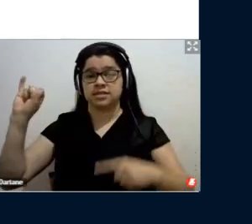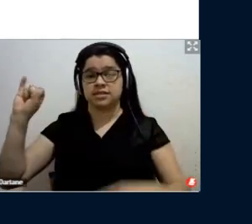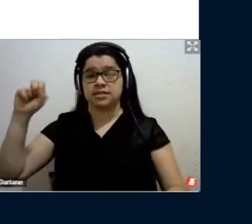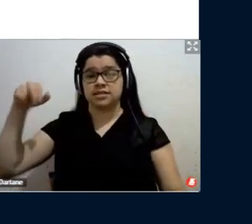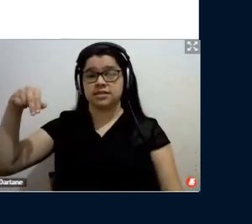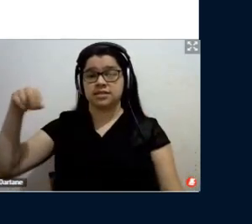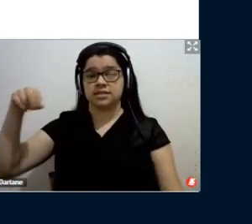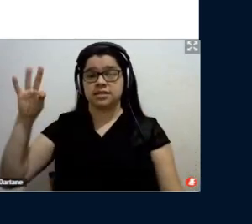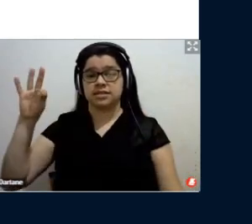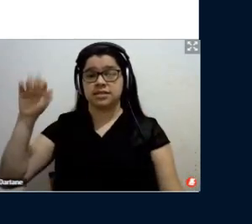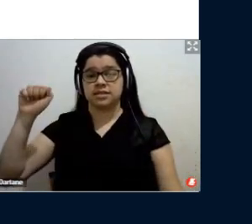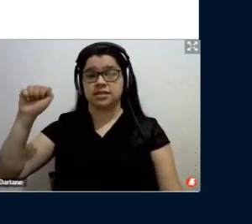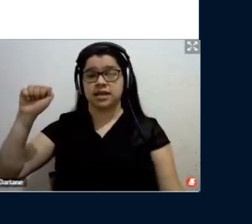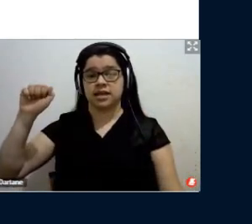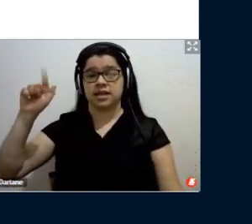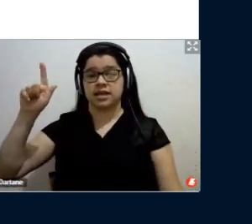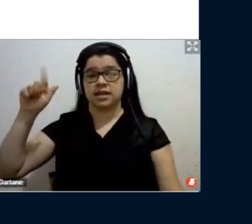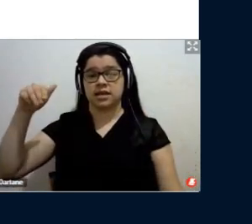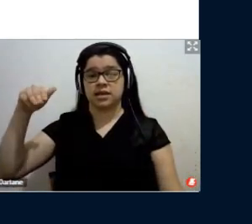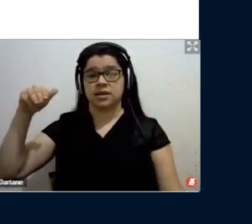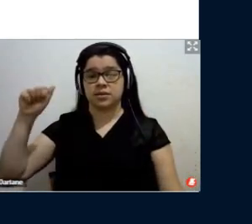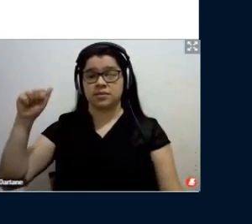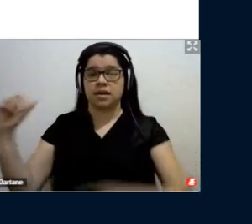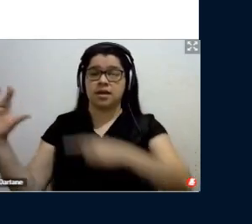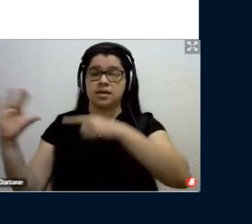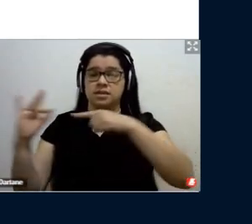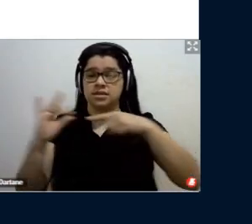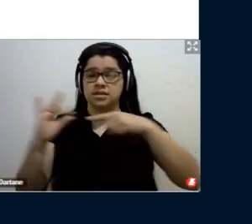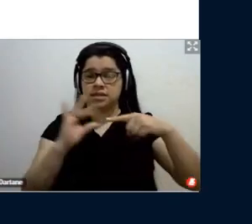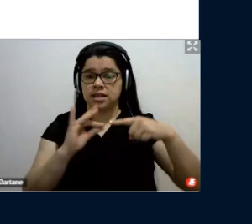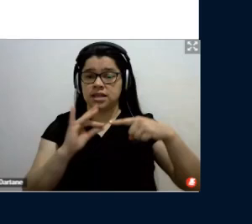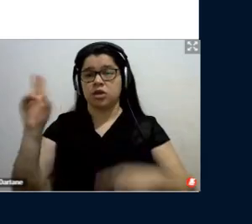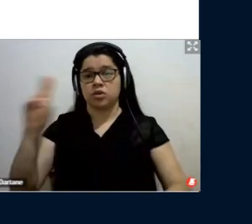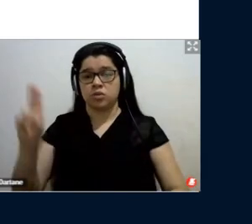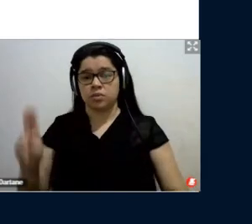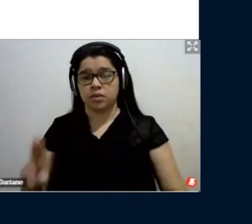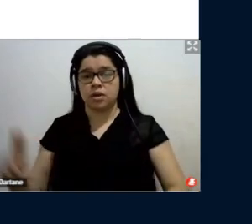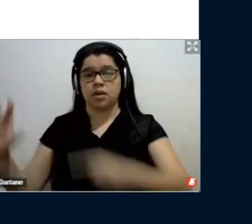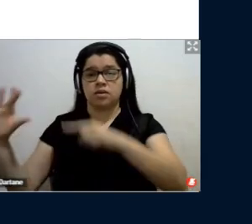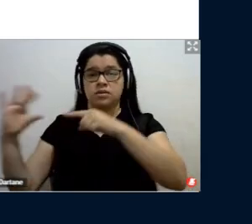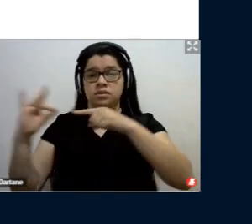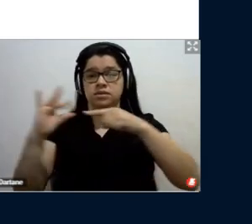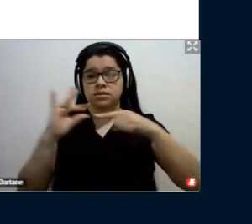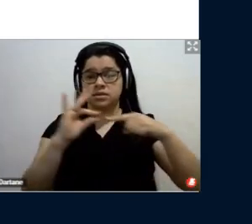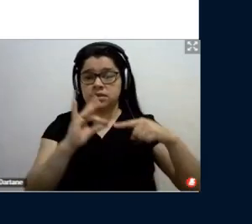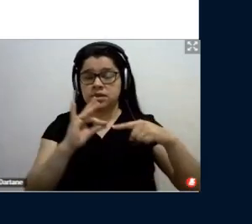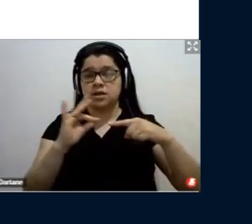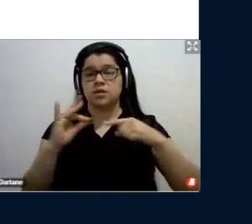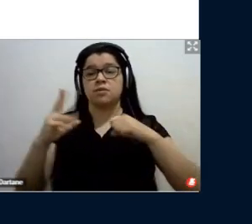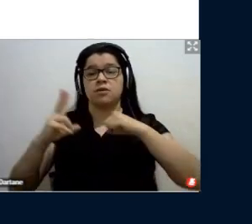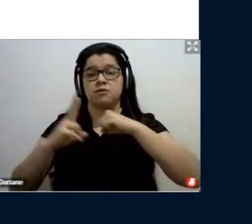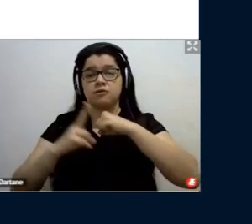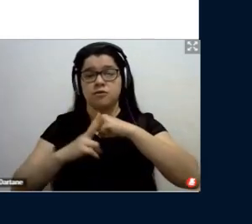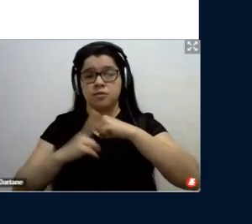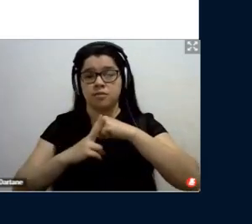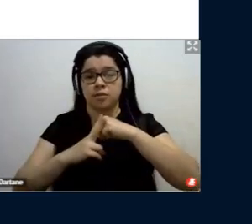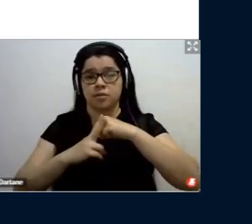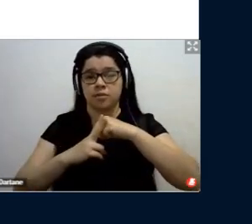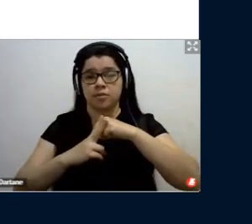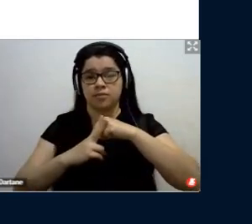são o nome e o verbo. Tá? Então,